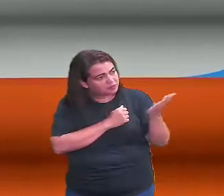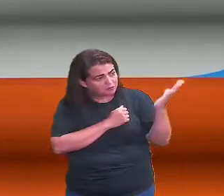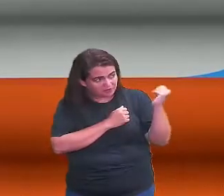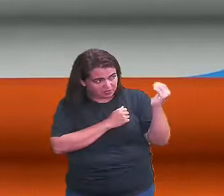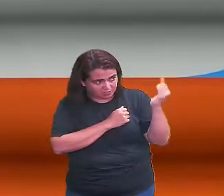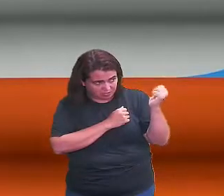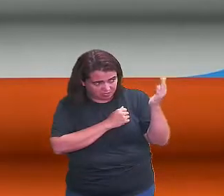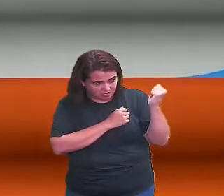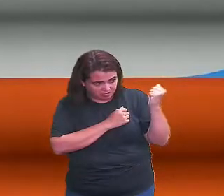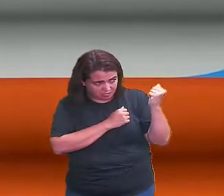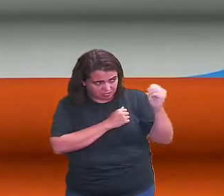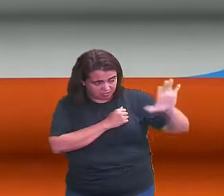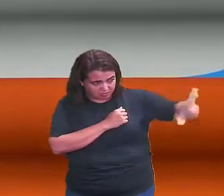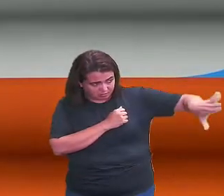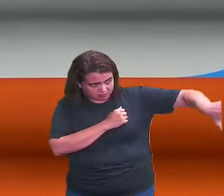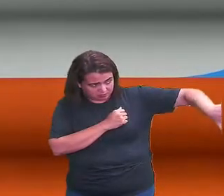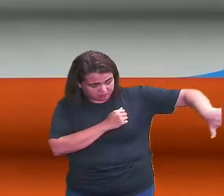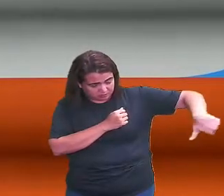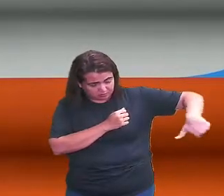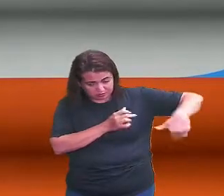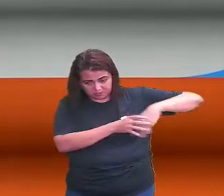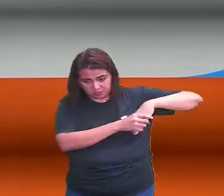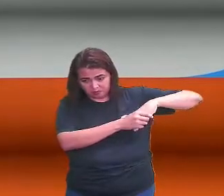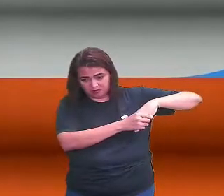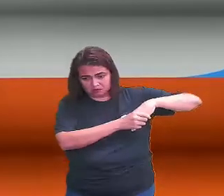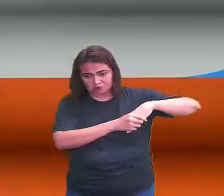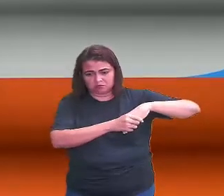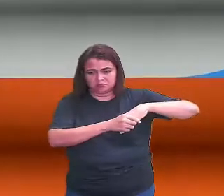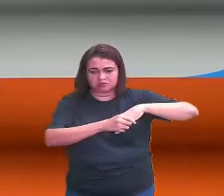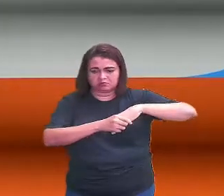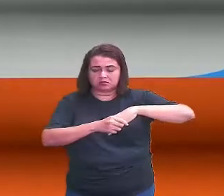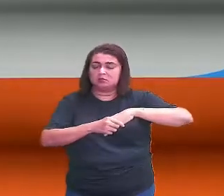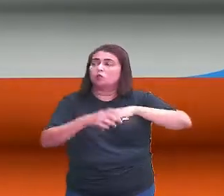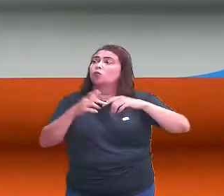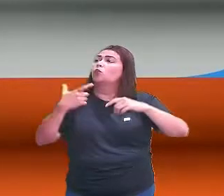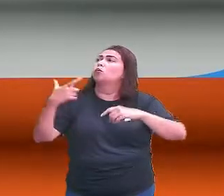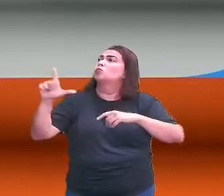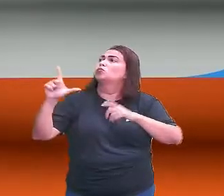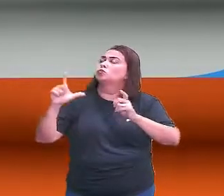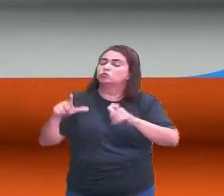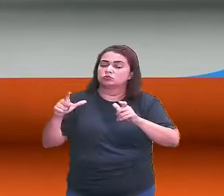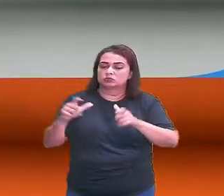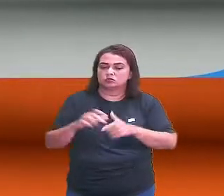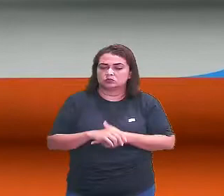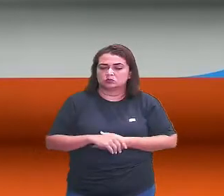comigo. O coelho pegou a mão de Douglas e levou Douglas para outro lugar.